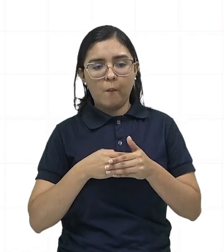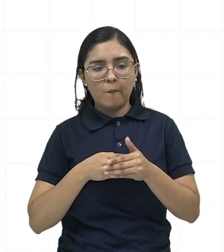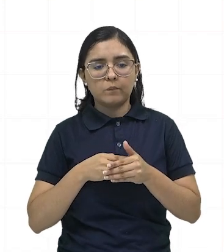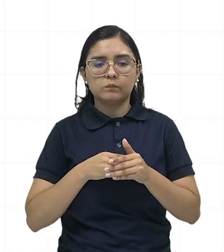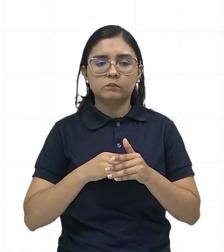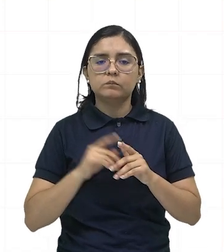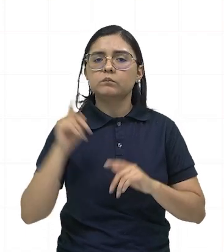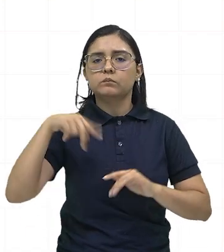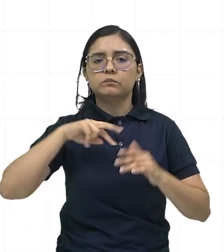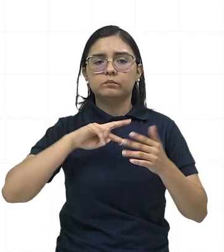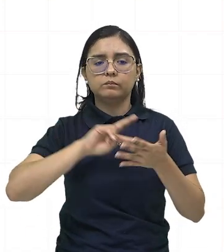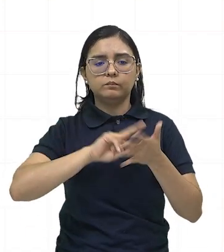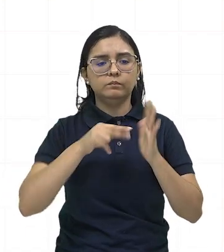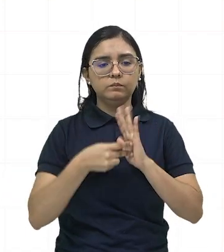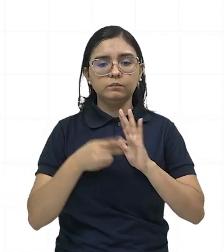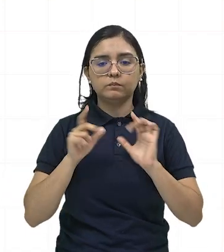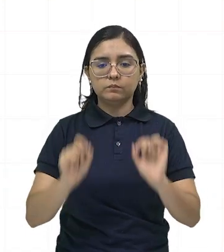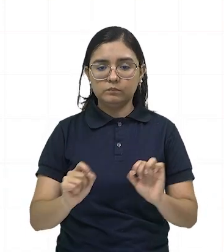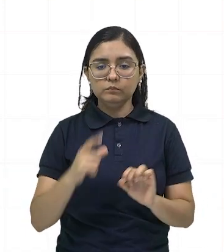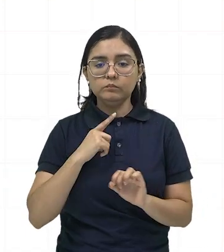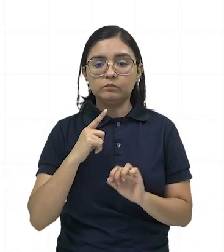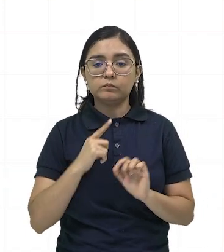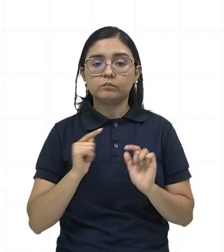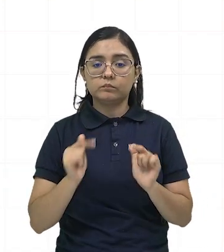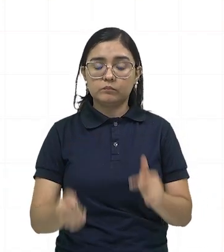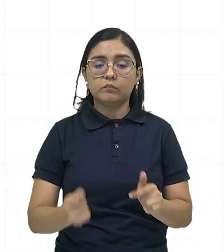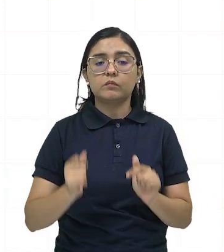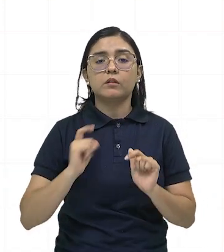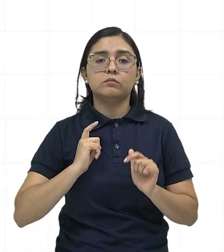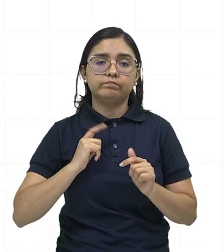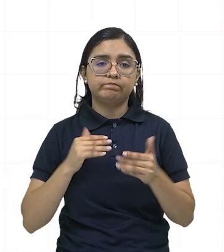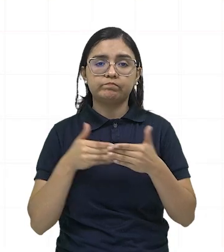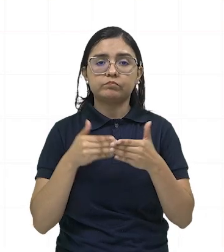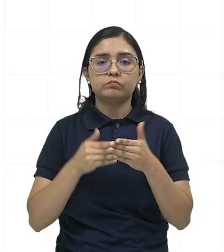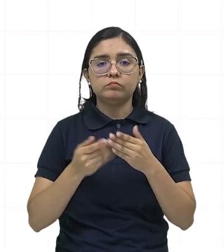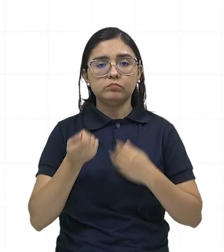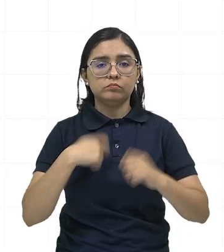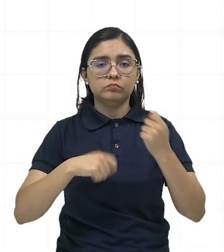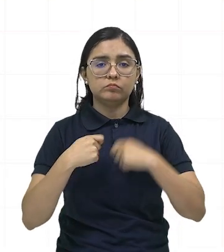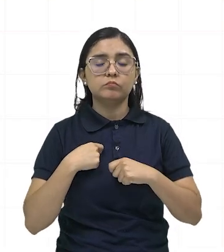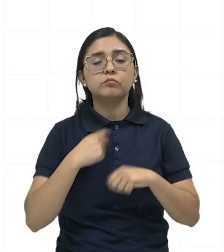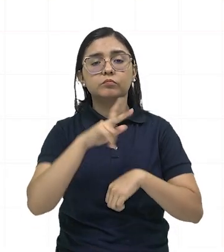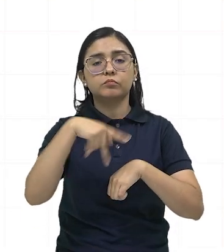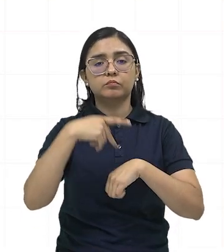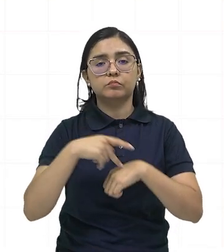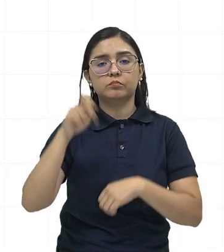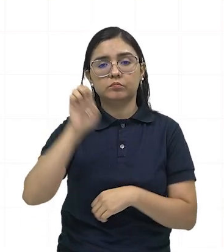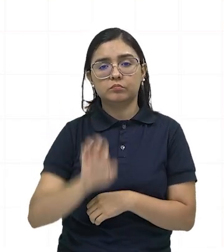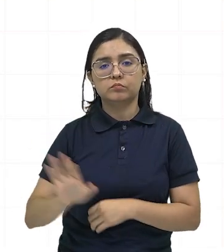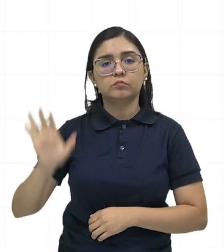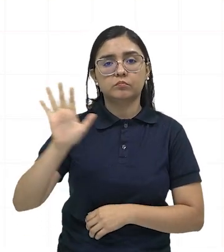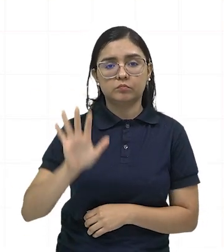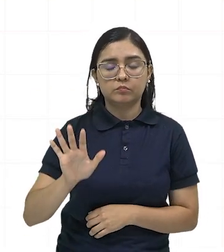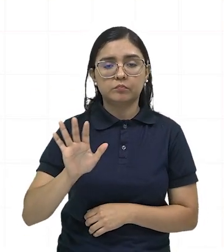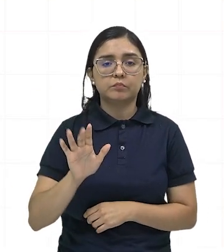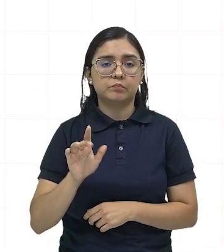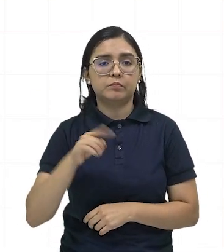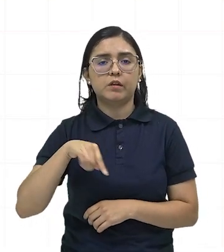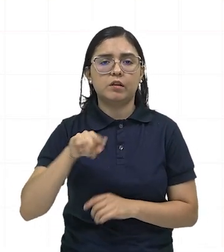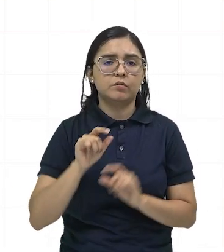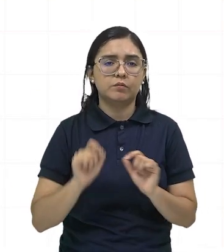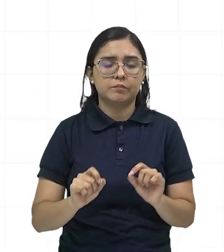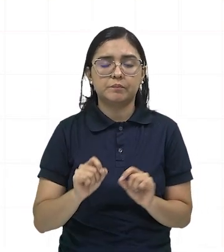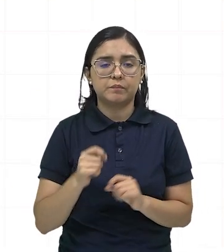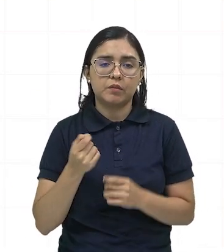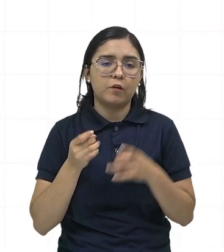quê? Numa ação de bloquear economicamente os países da Europa continental, para que eles